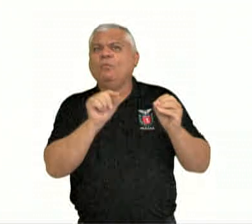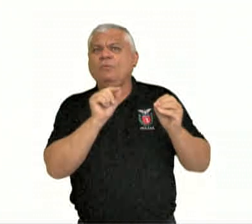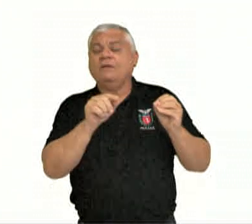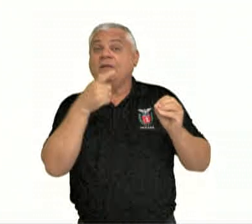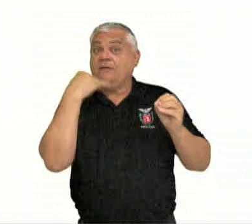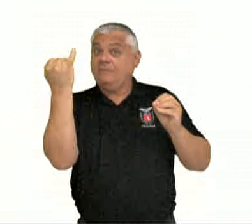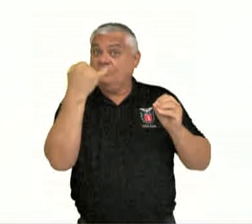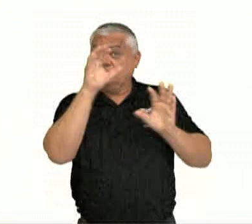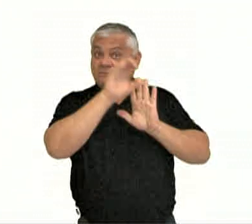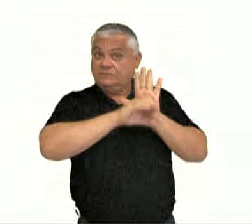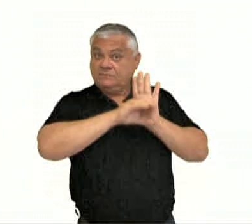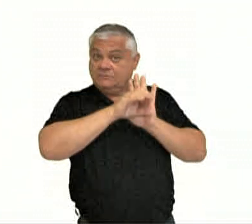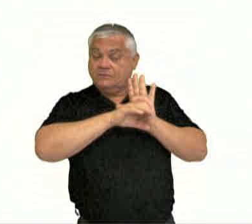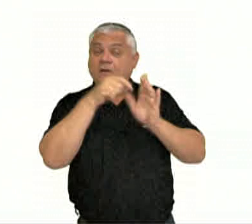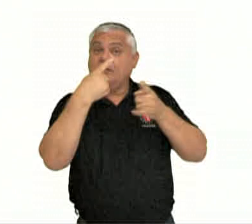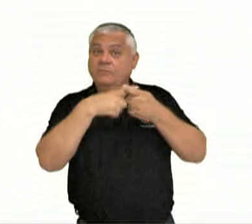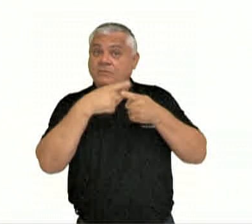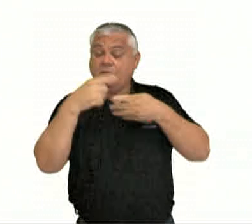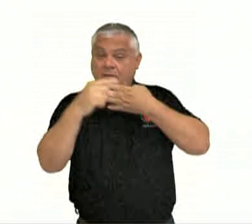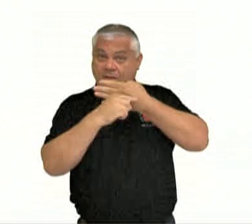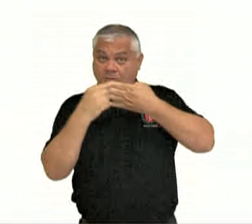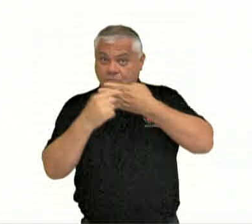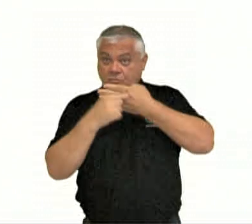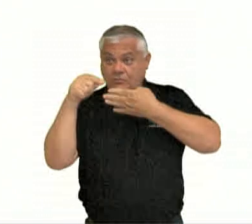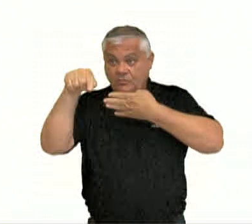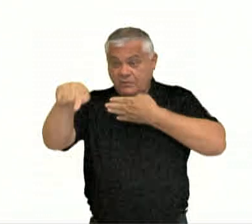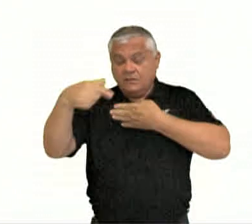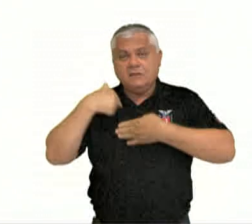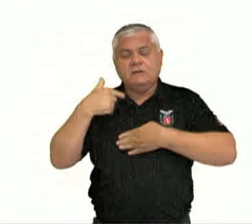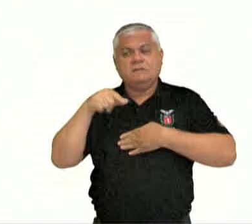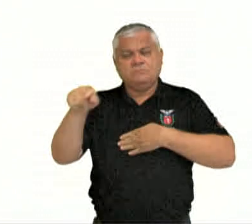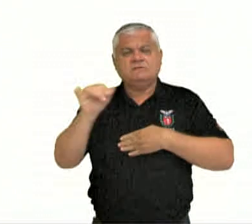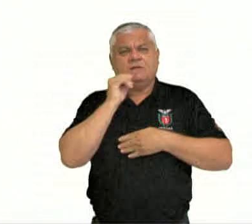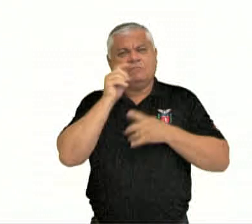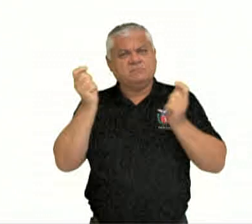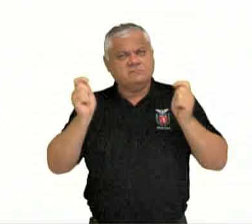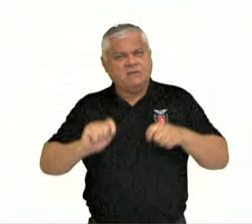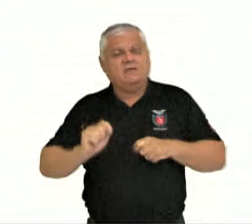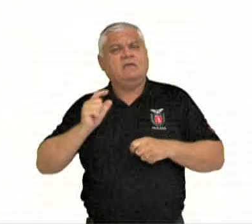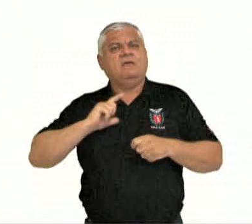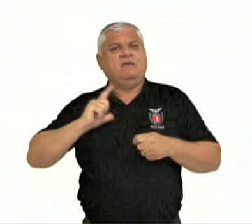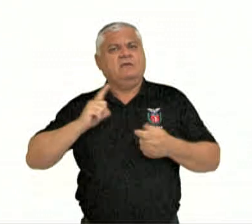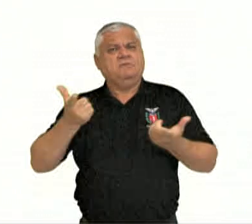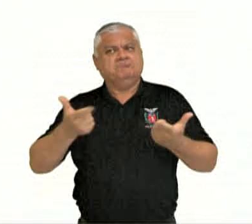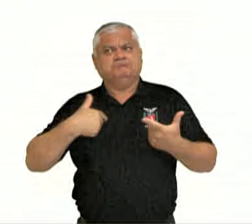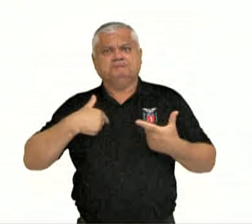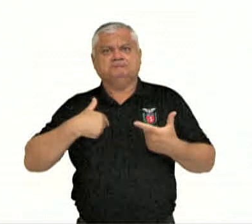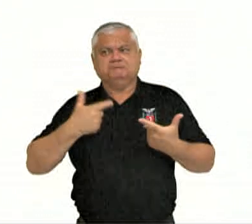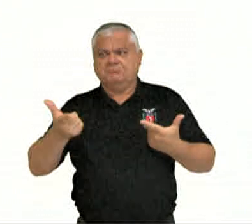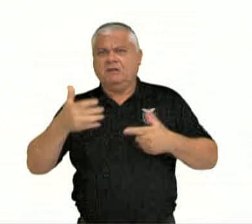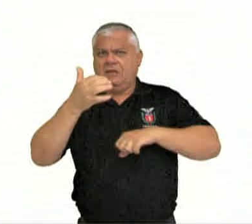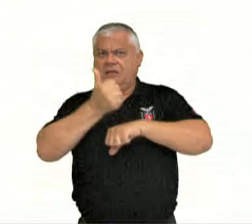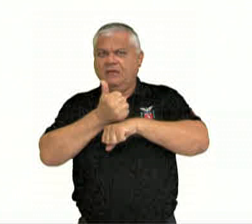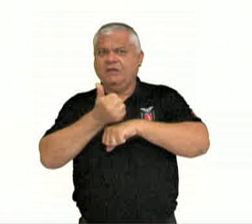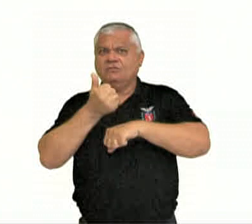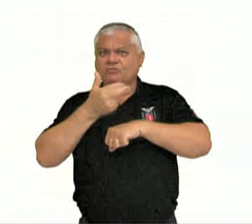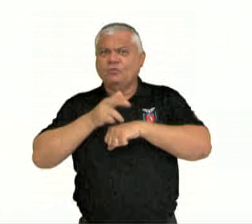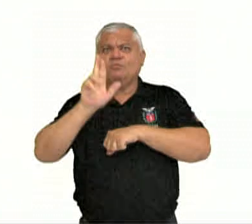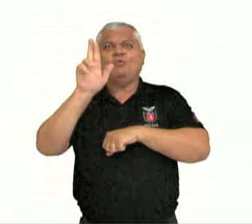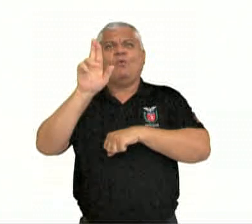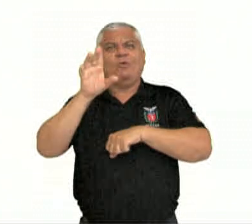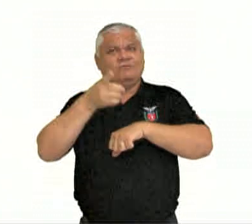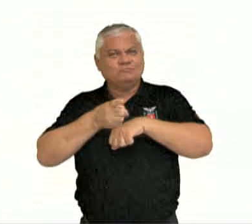do articulista para que possamos verificar se o autor do texto possui alguma autoridade sobre o assunto. Claro, para